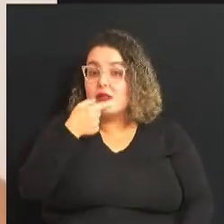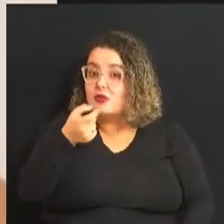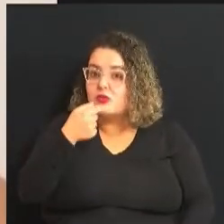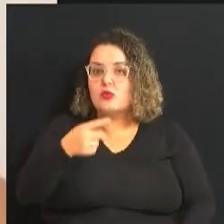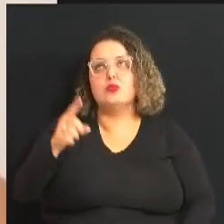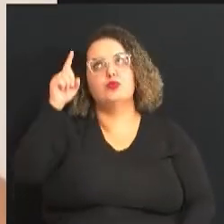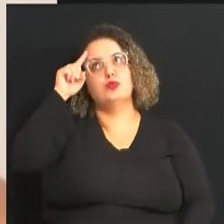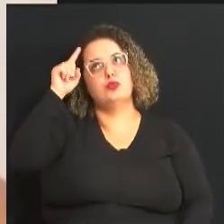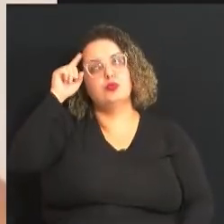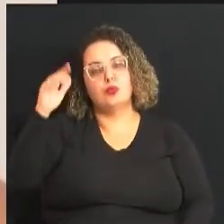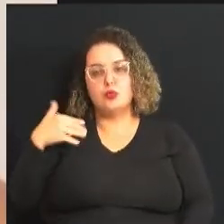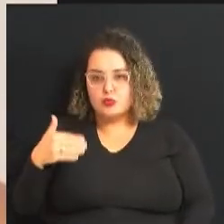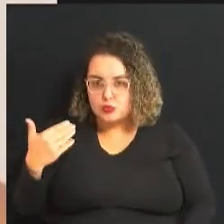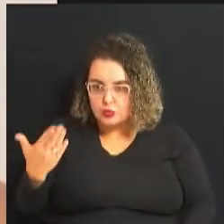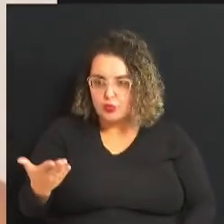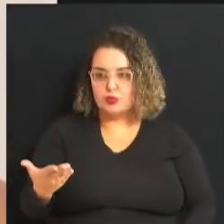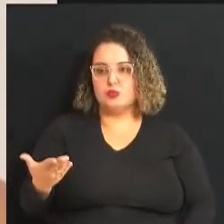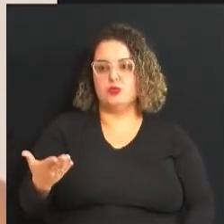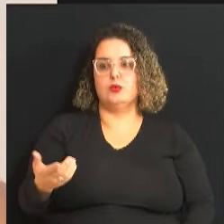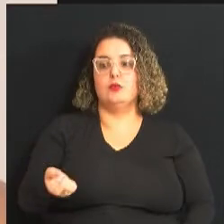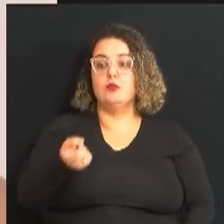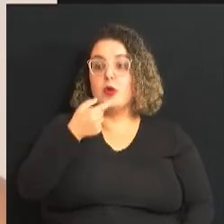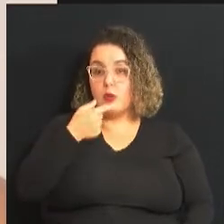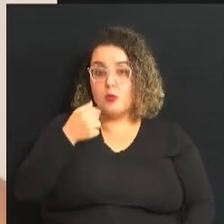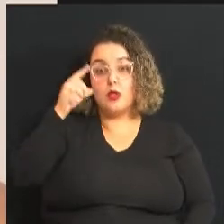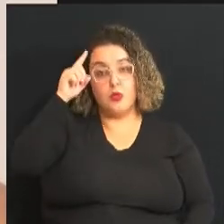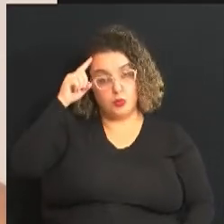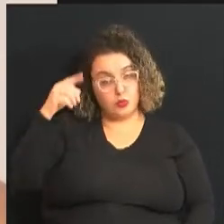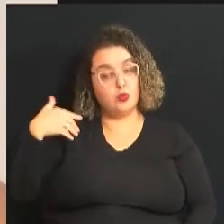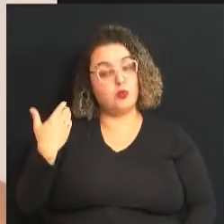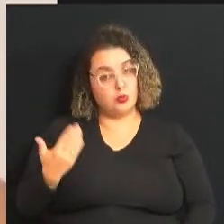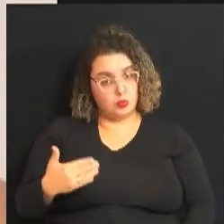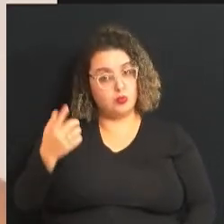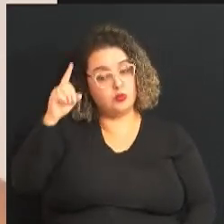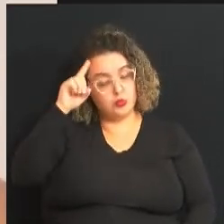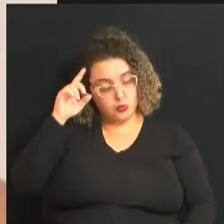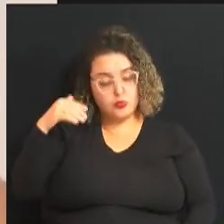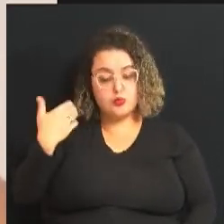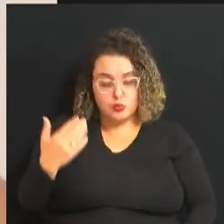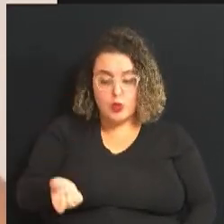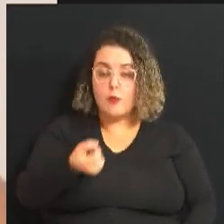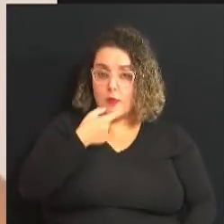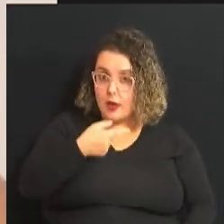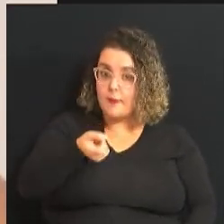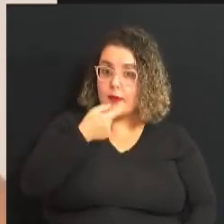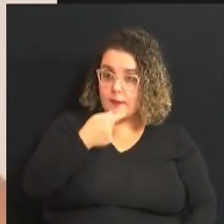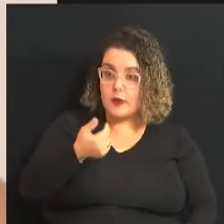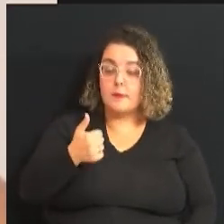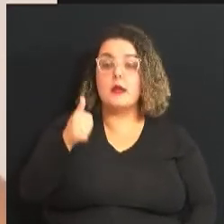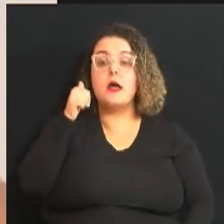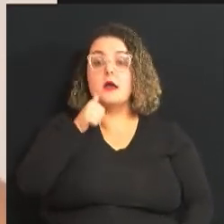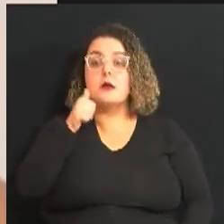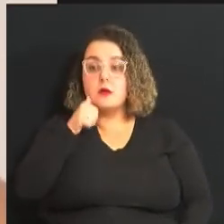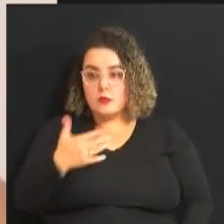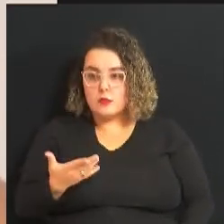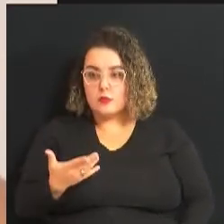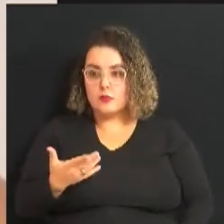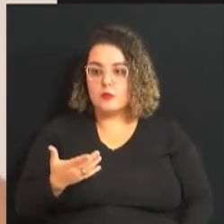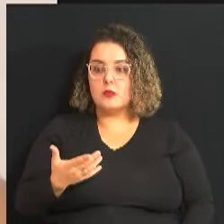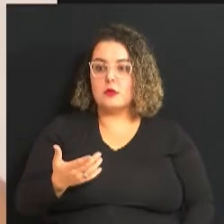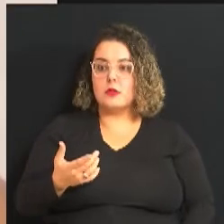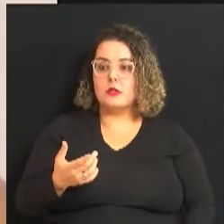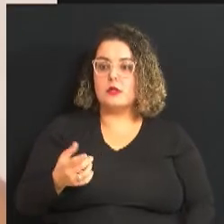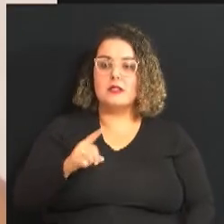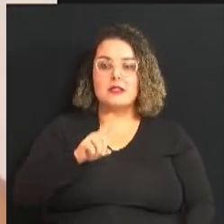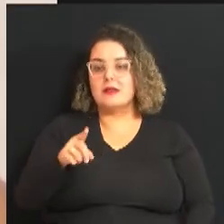os dias, porque o comprimido ele é diário, precisa tomar todos os dias. Para essa mulher, esses métodos que não precisa